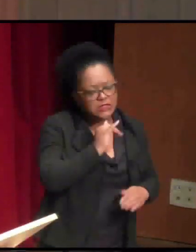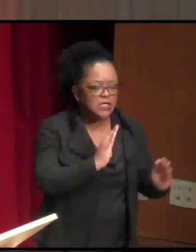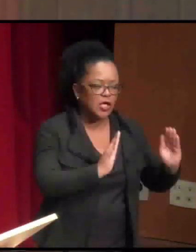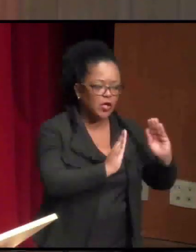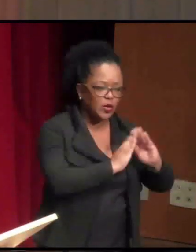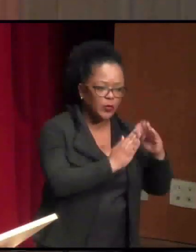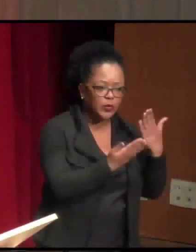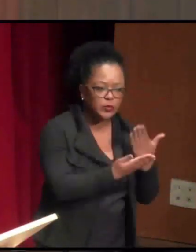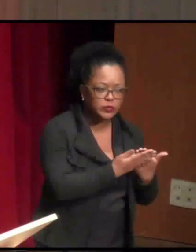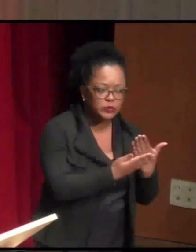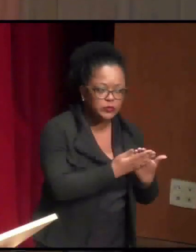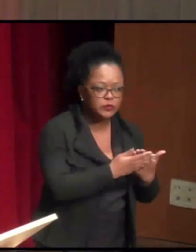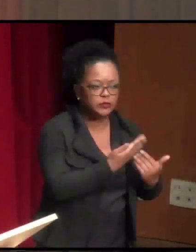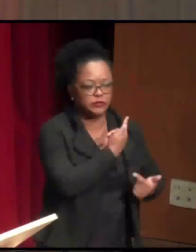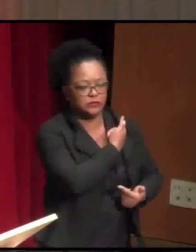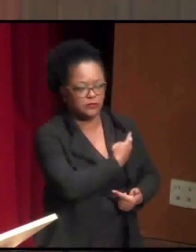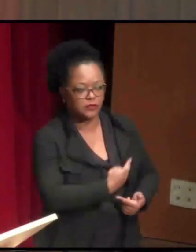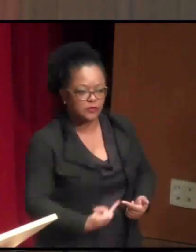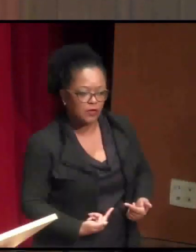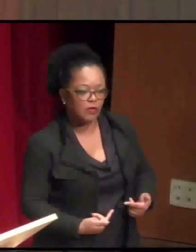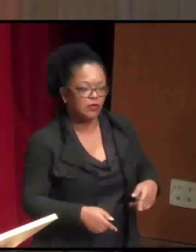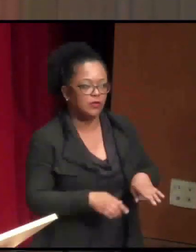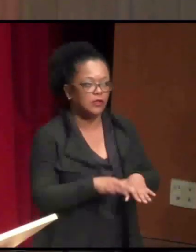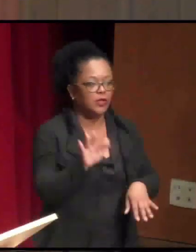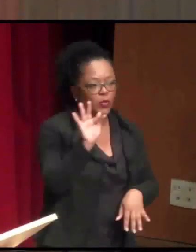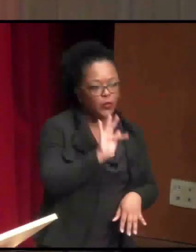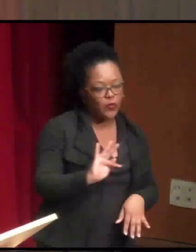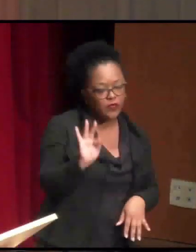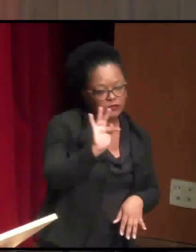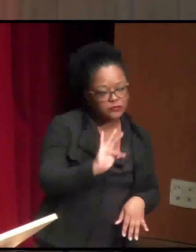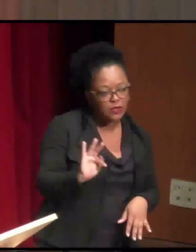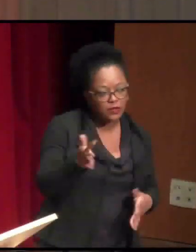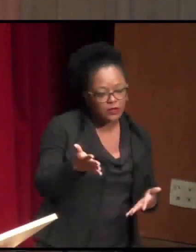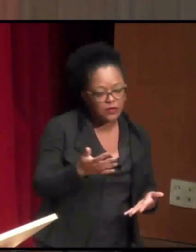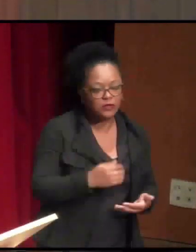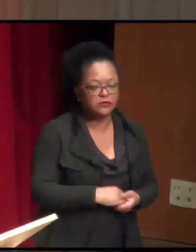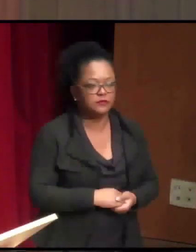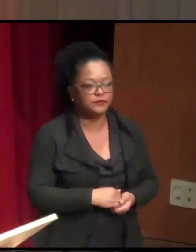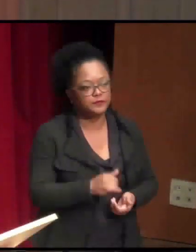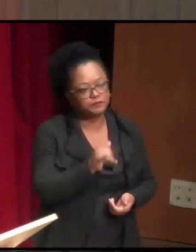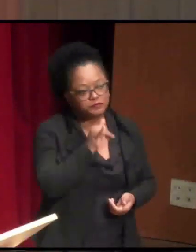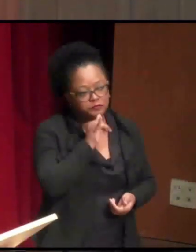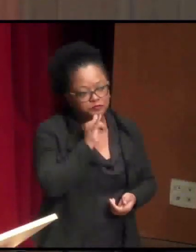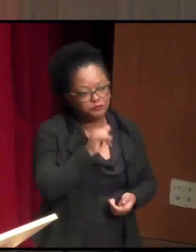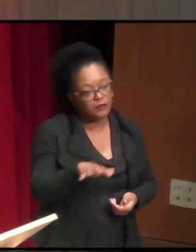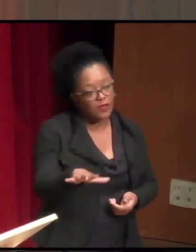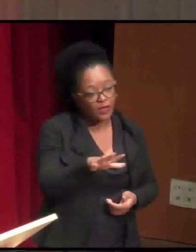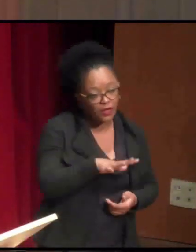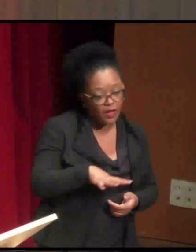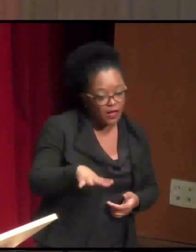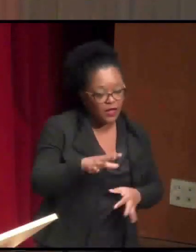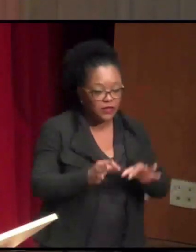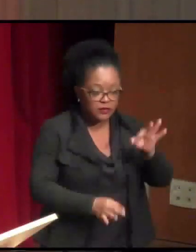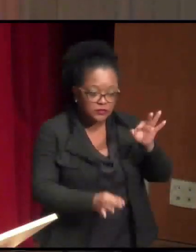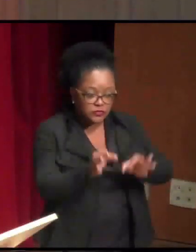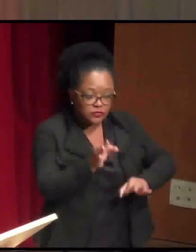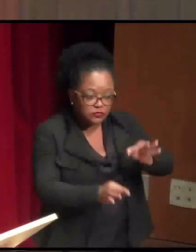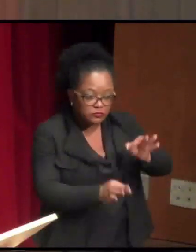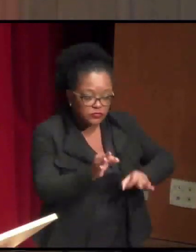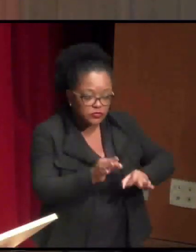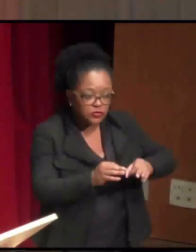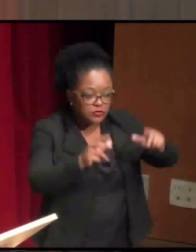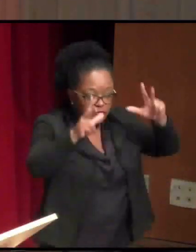escolas públicas, nas faculdades, imagina aí, por exemplo, no setor da justiça, nos tribunais da